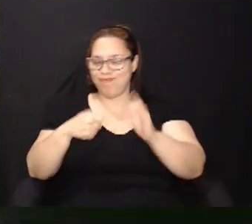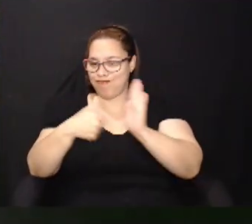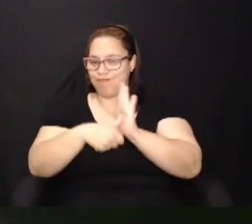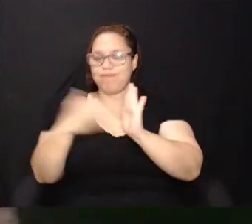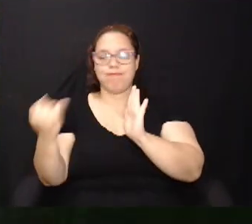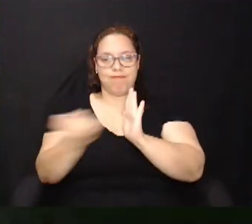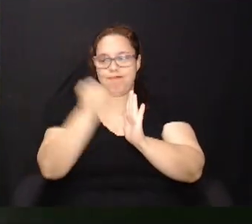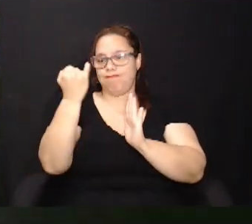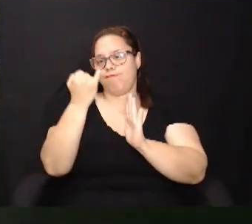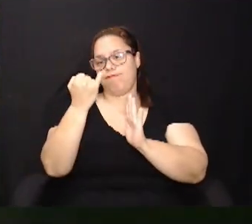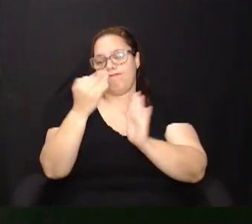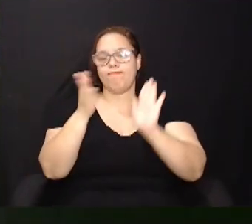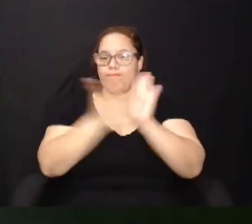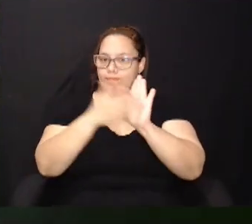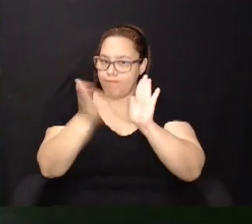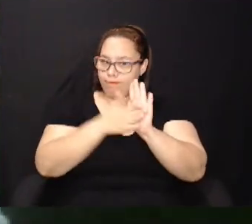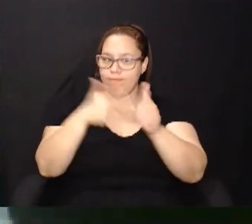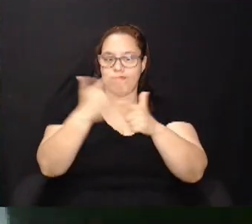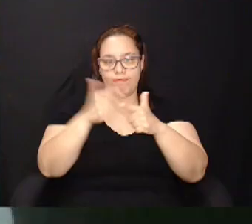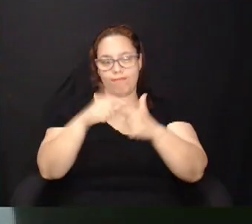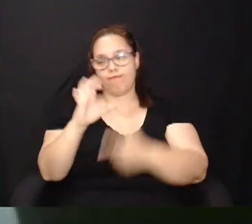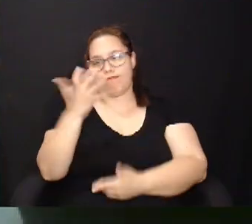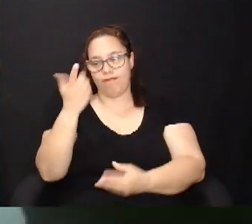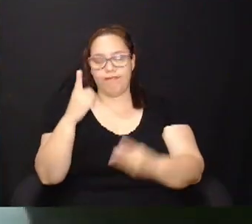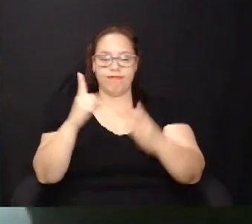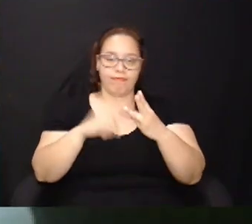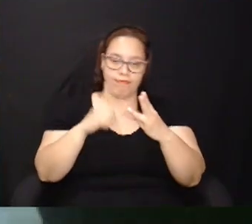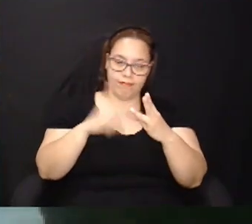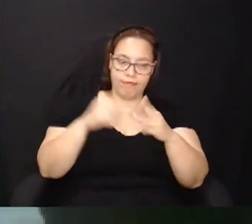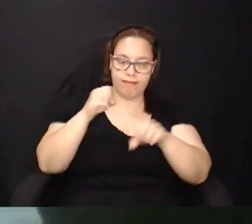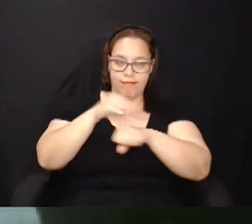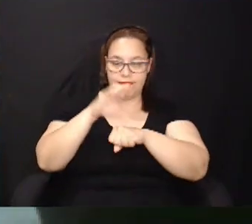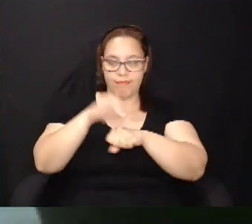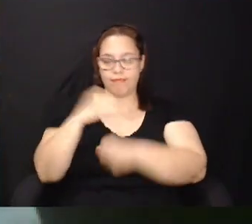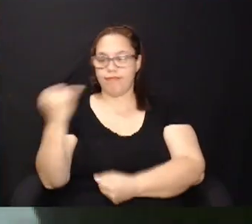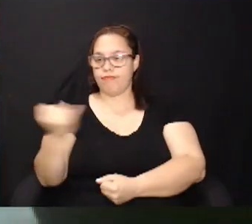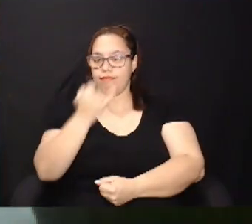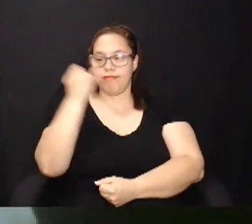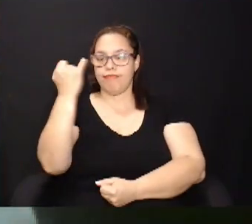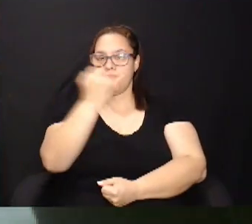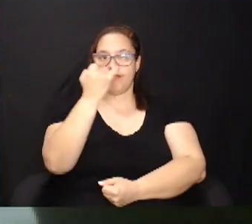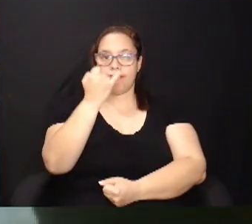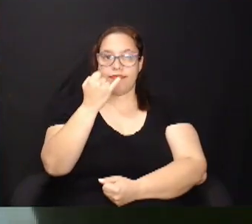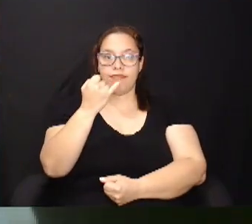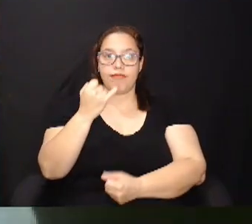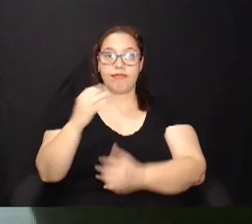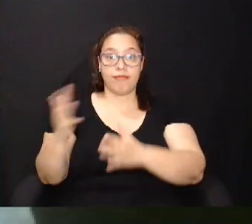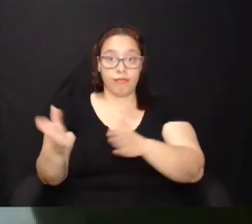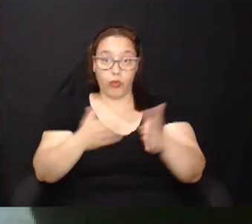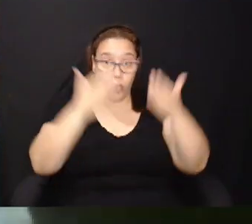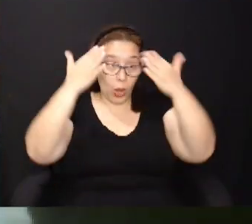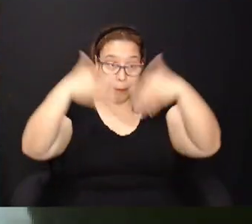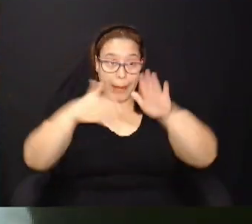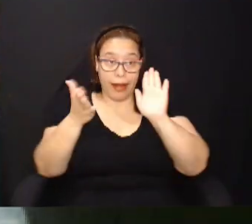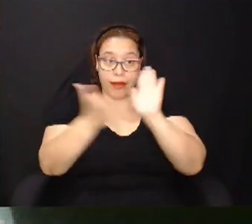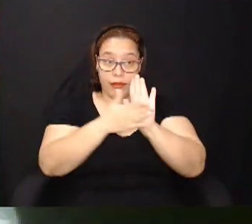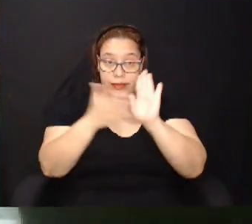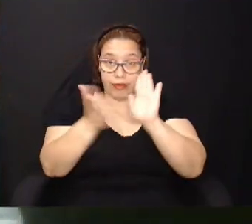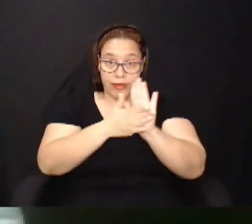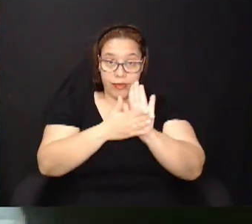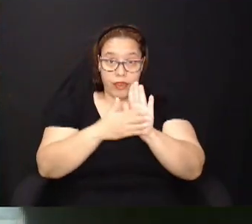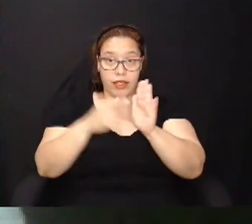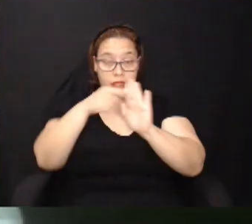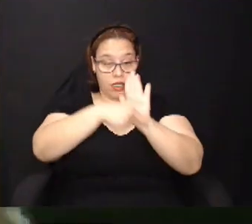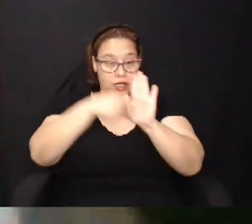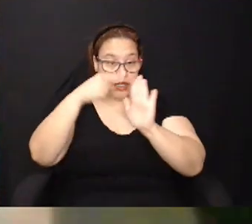para atestar que aquele problema realmente ocorreu. E a terceira dica, que eu acho que é a mais importante, produza provas para se defender. O voo está cancelado?